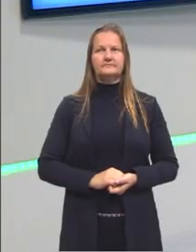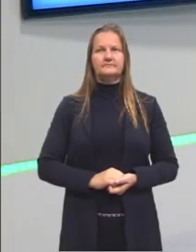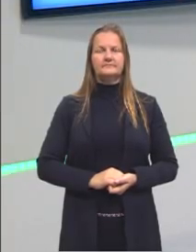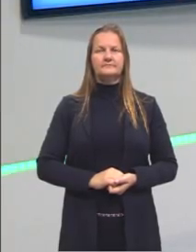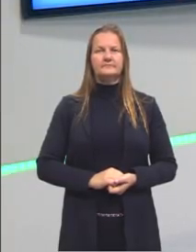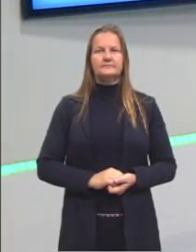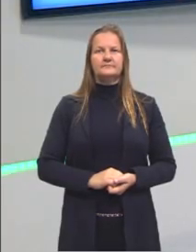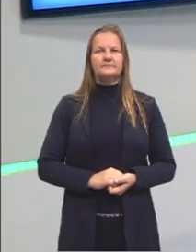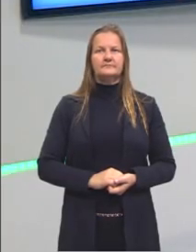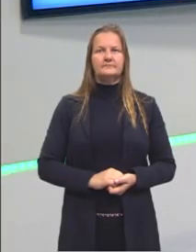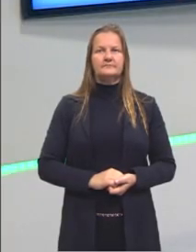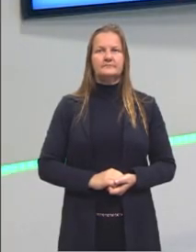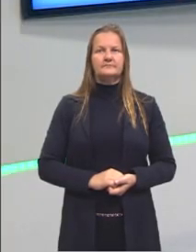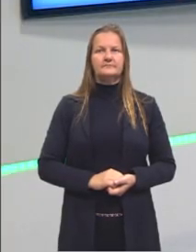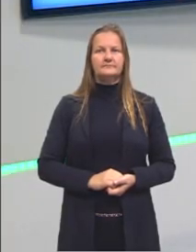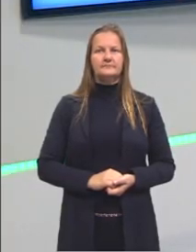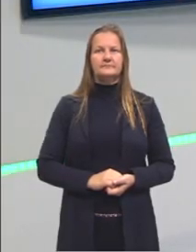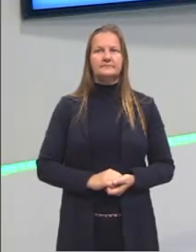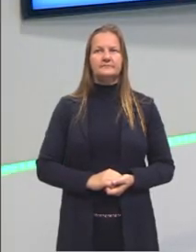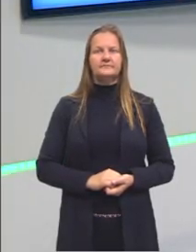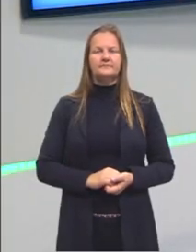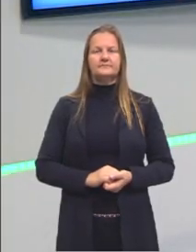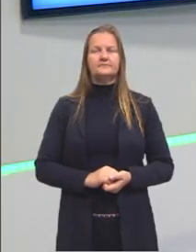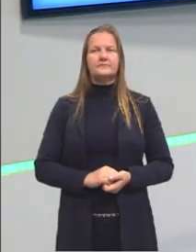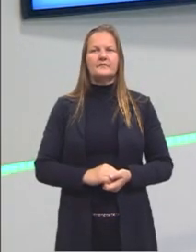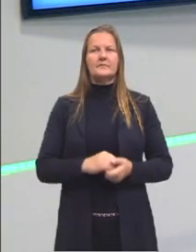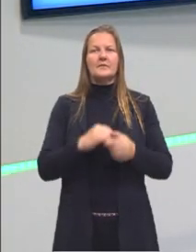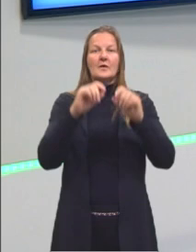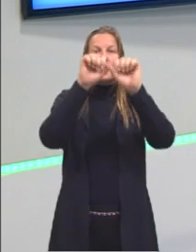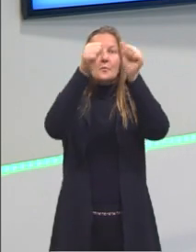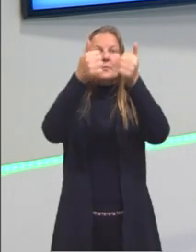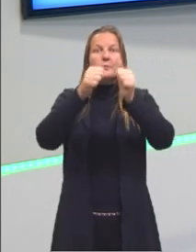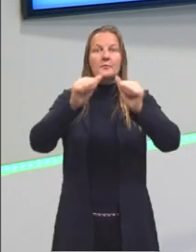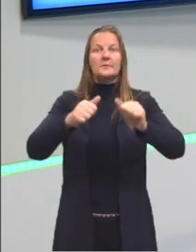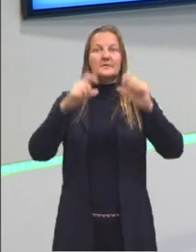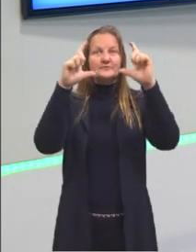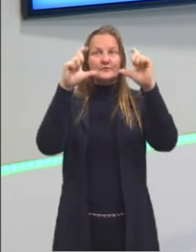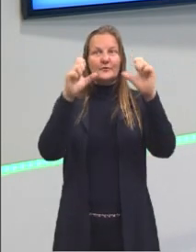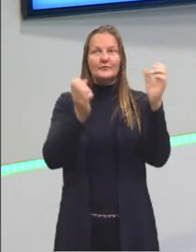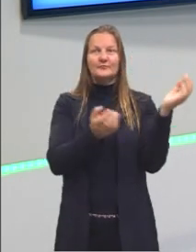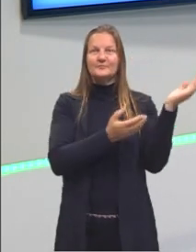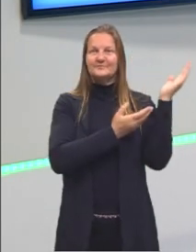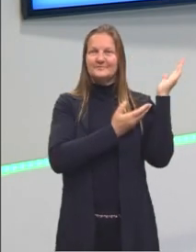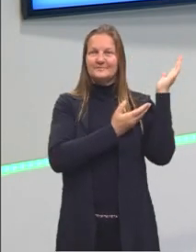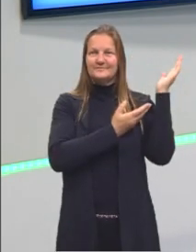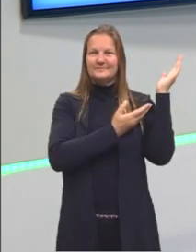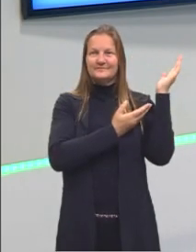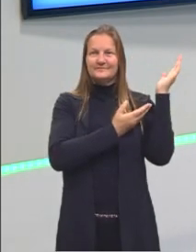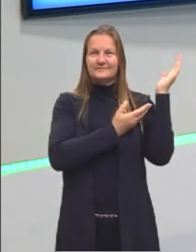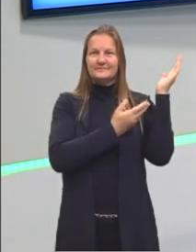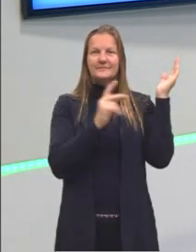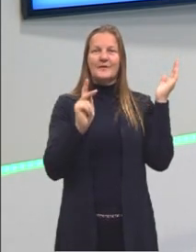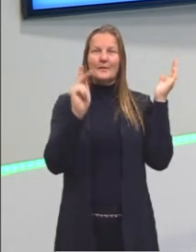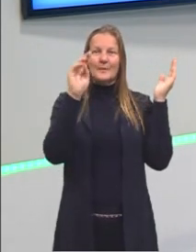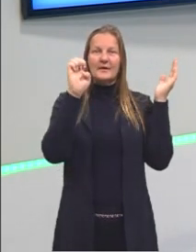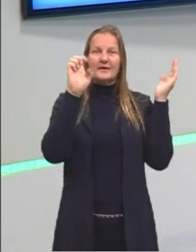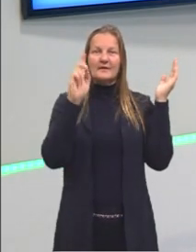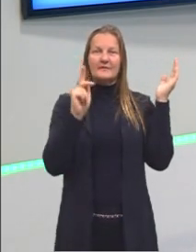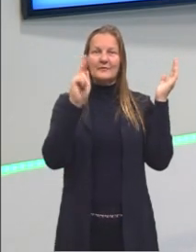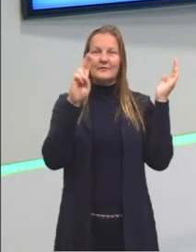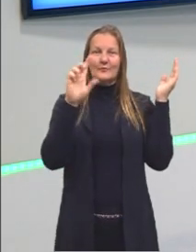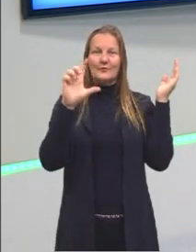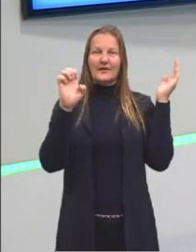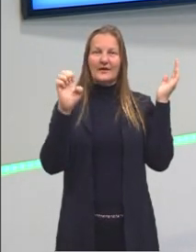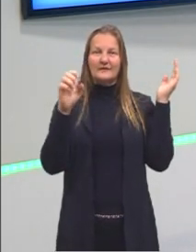e essa é o terceiro postulado é que eu trouxe a imagem do Frederico picolé para conseguir vocês